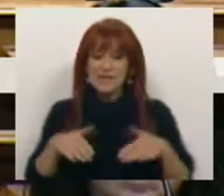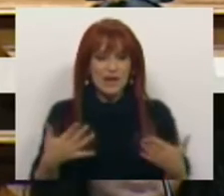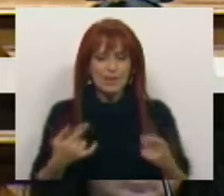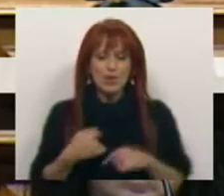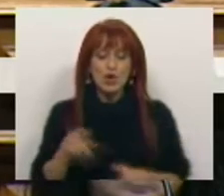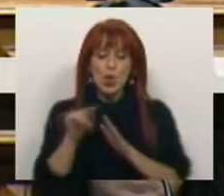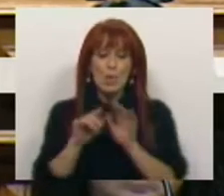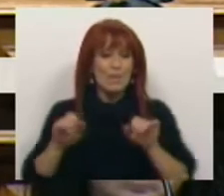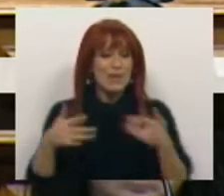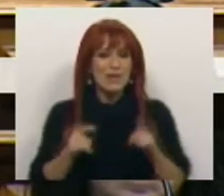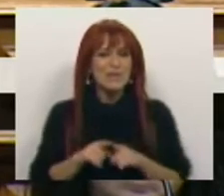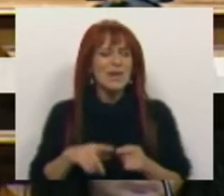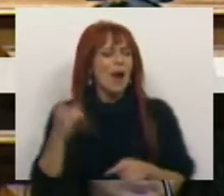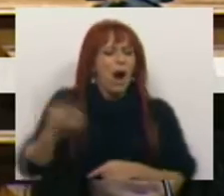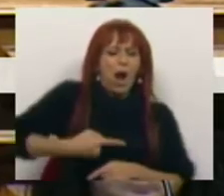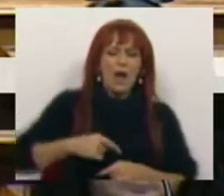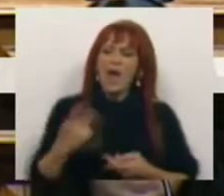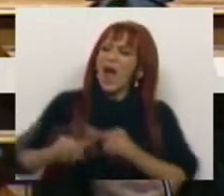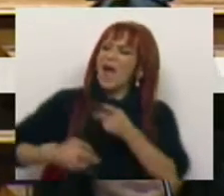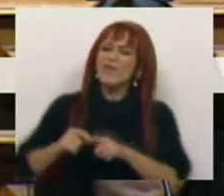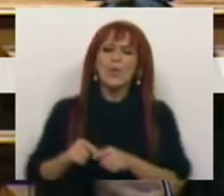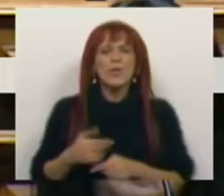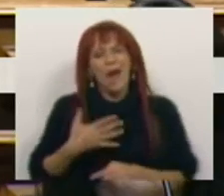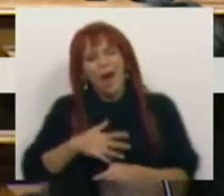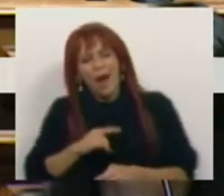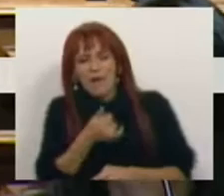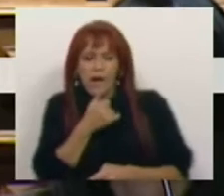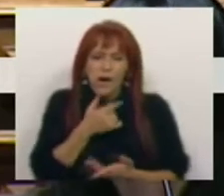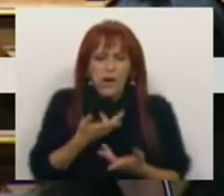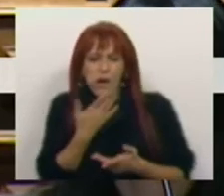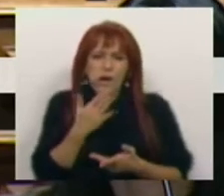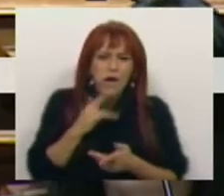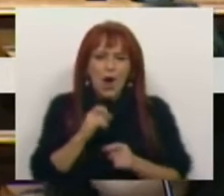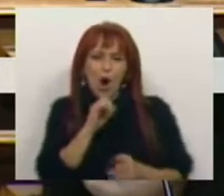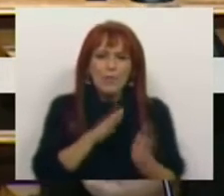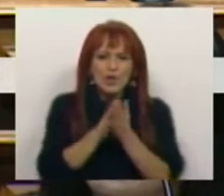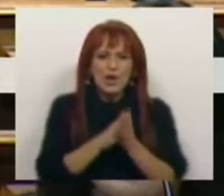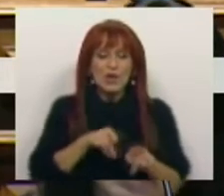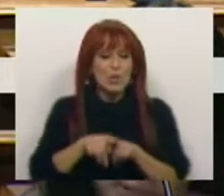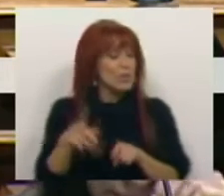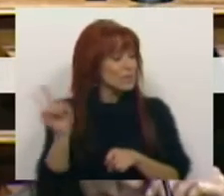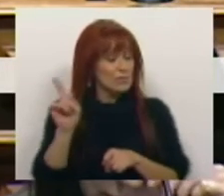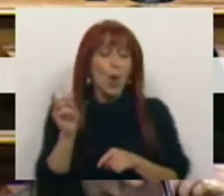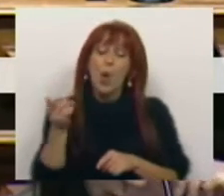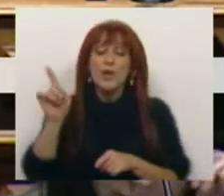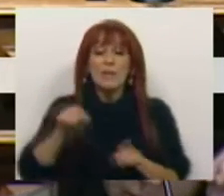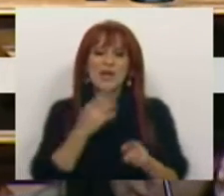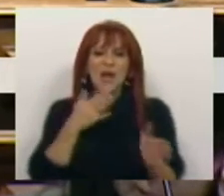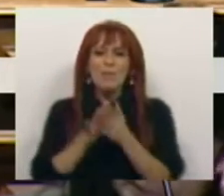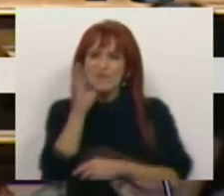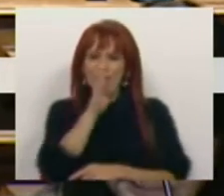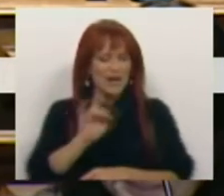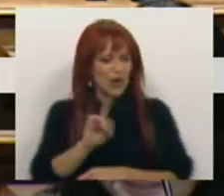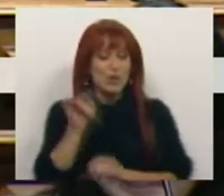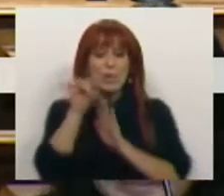e os princípios não se sujeitam a avaliações de conveniência ou oportunidade política ou ainda de utilidade